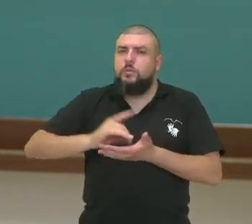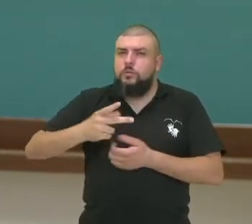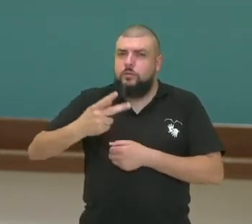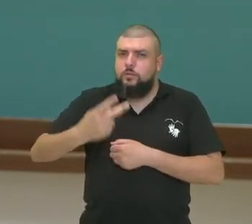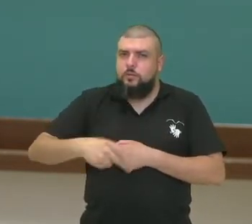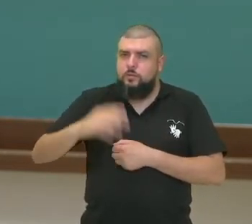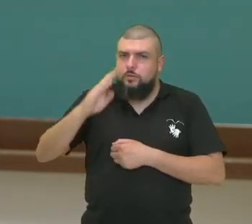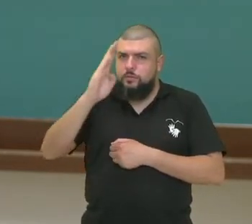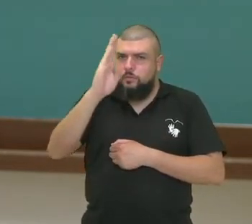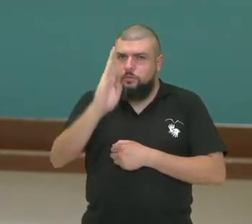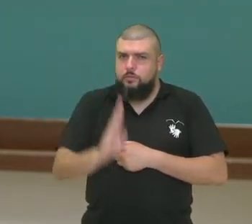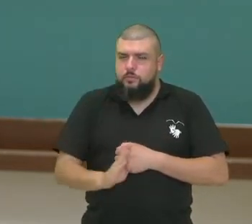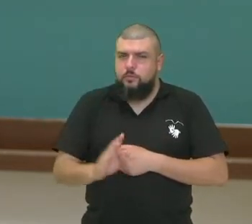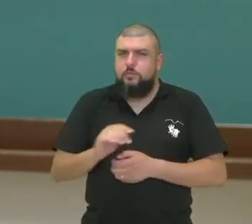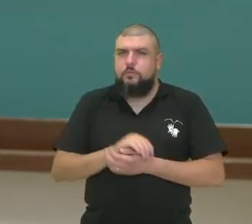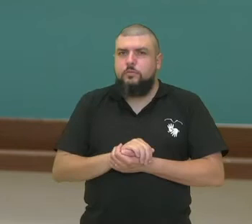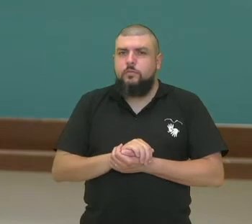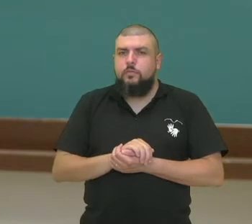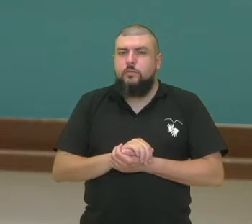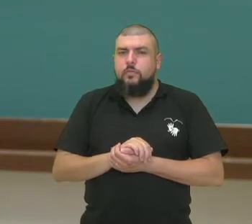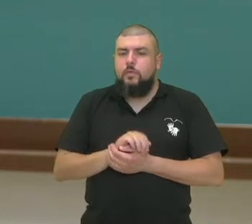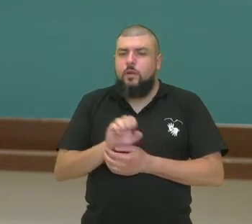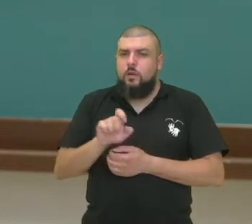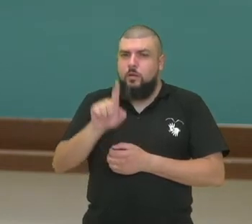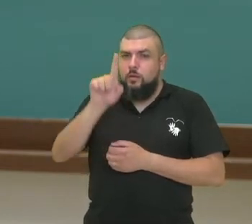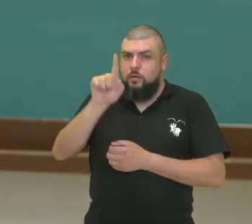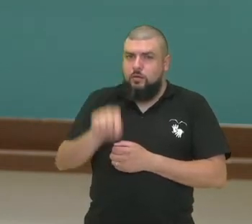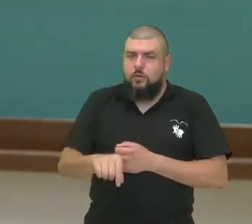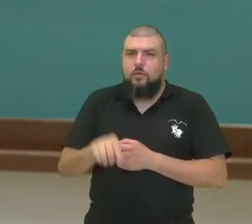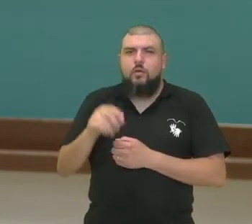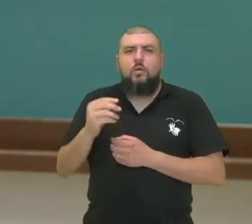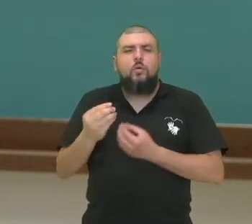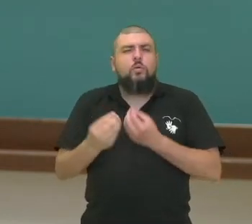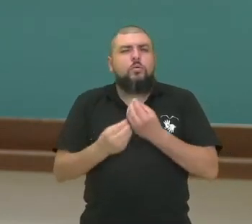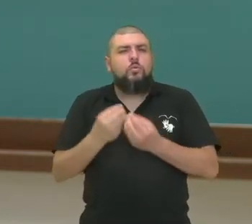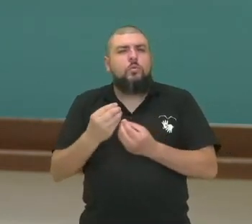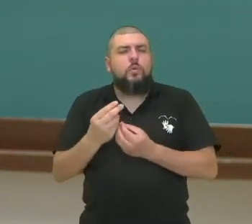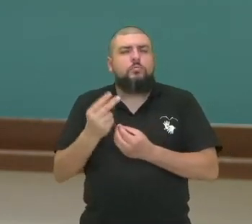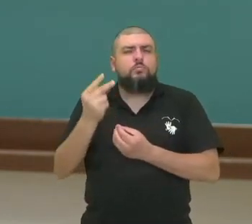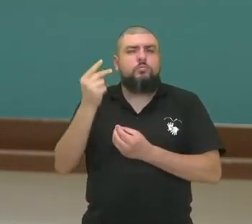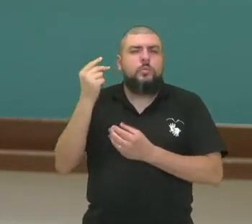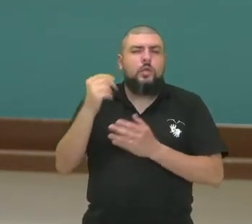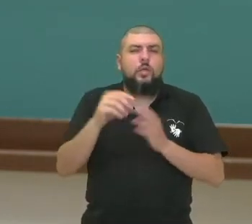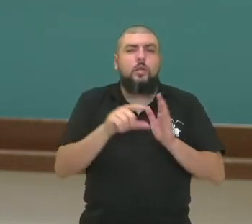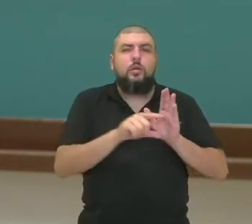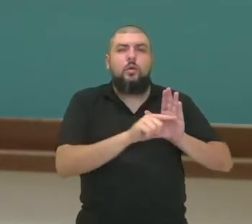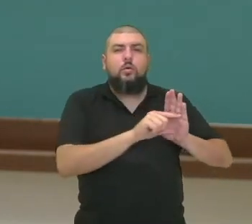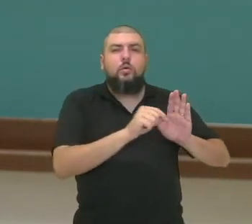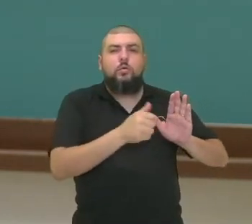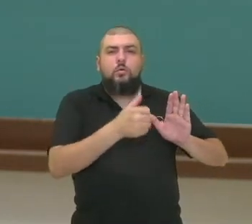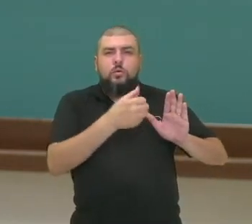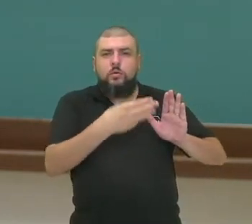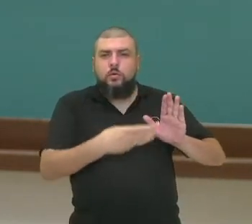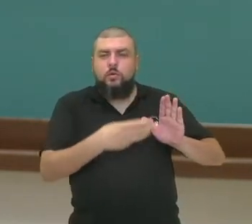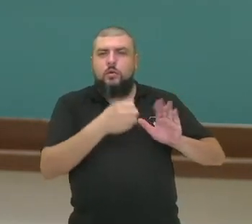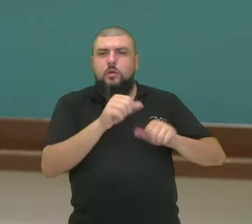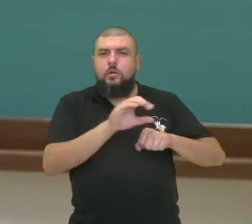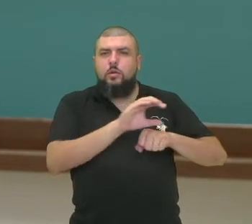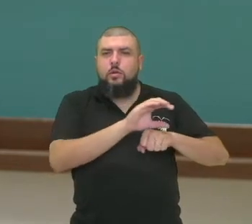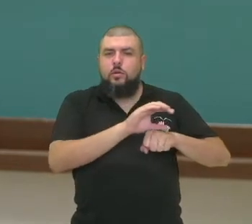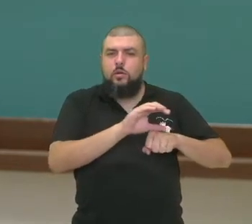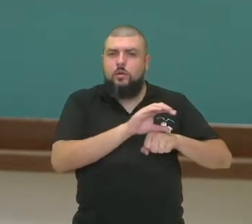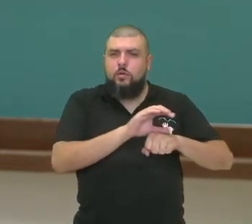Brasil, estes símbolos que são estabelecidos lá no artigo 13 da Constituição Federal